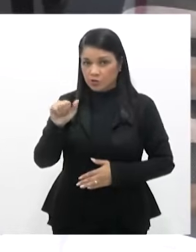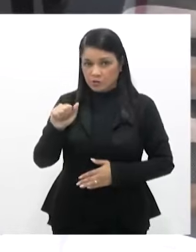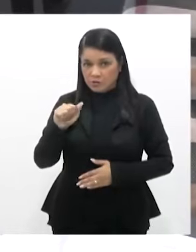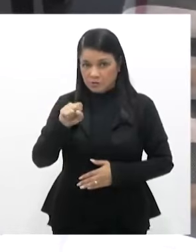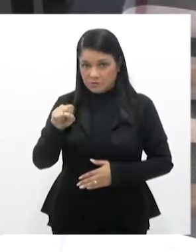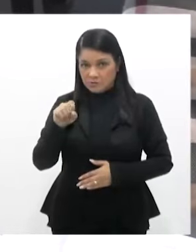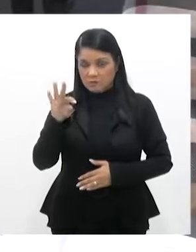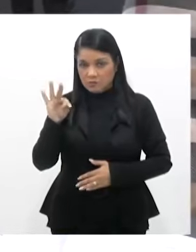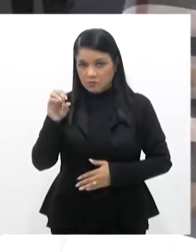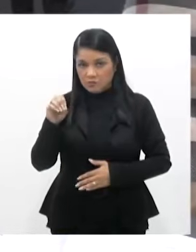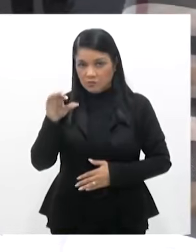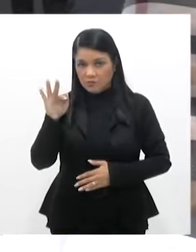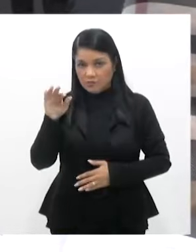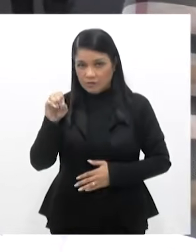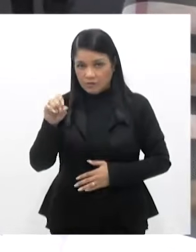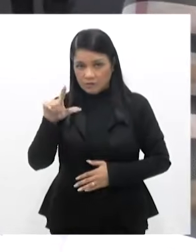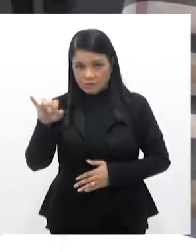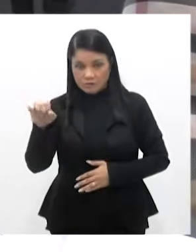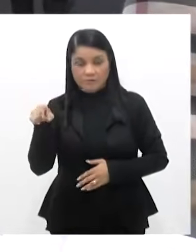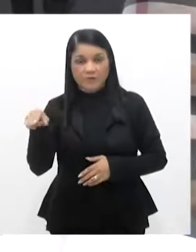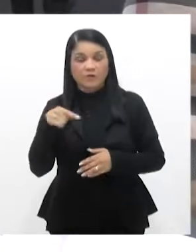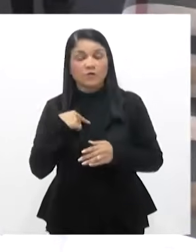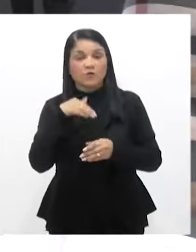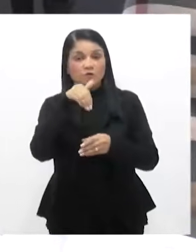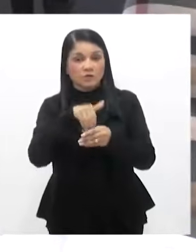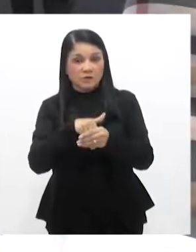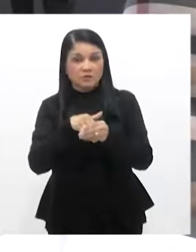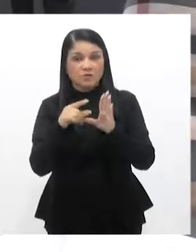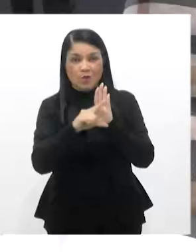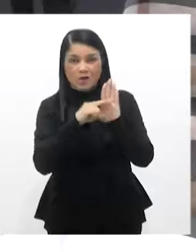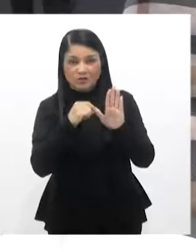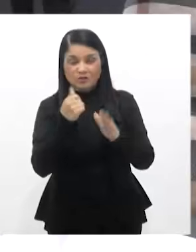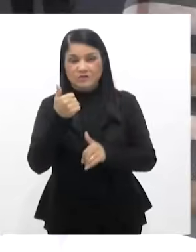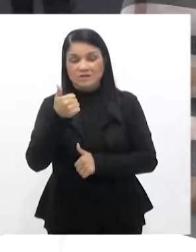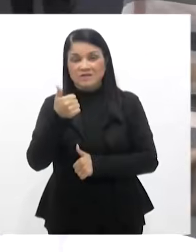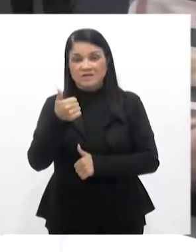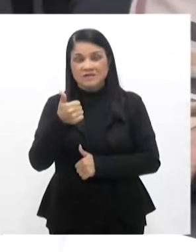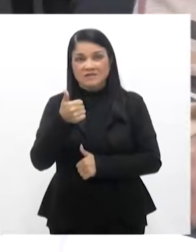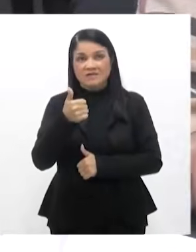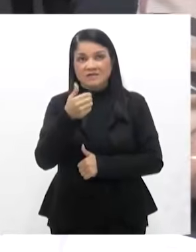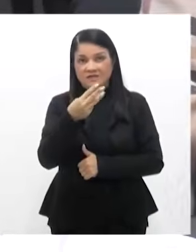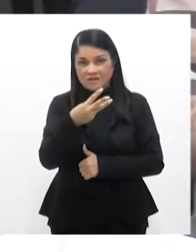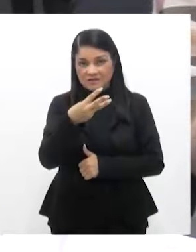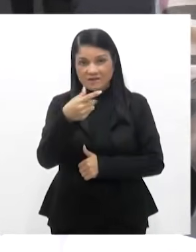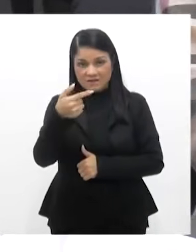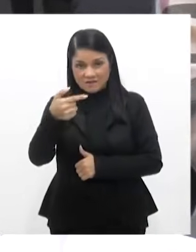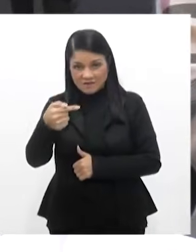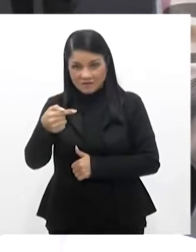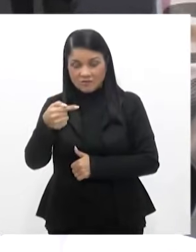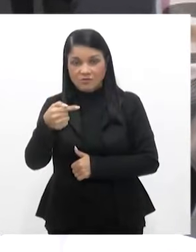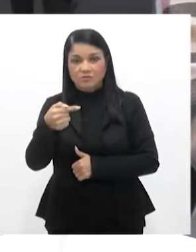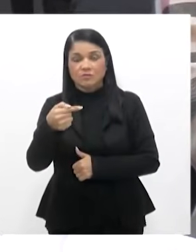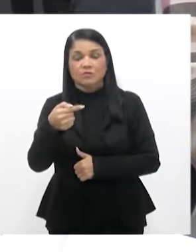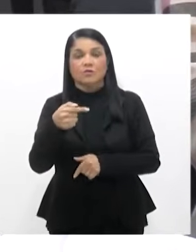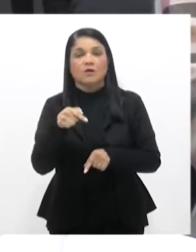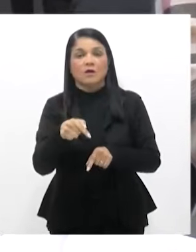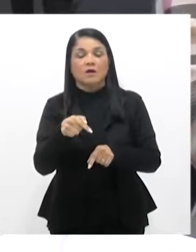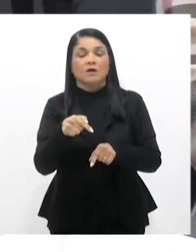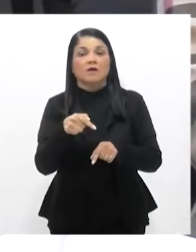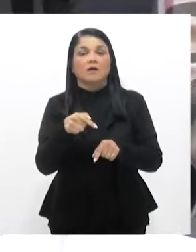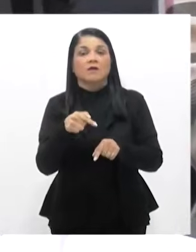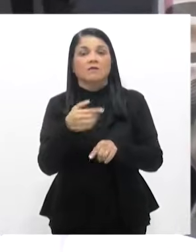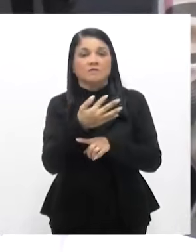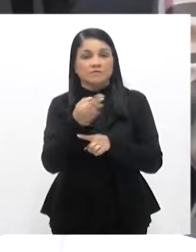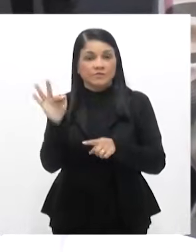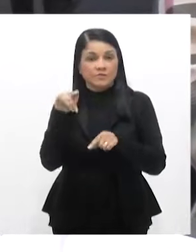votada em cima do artigo 37 da Constituição Federal a necessidade de transparência